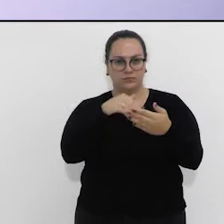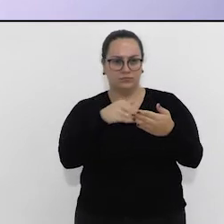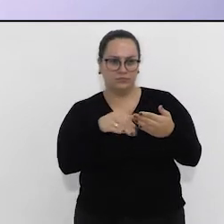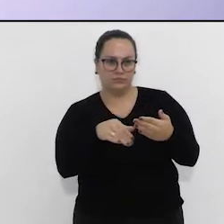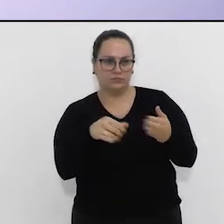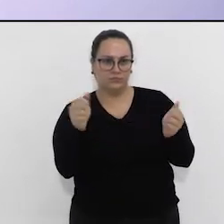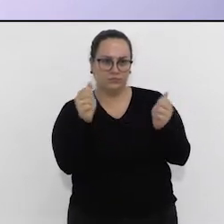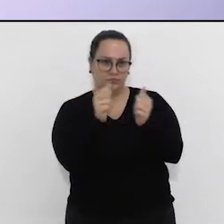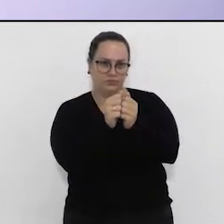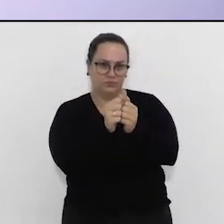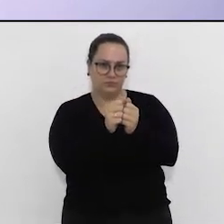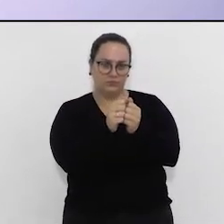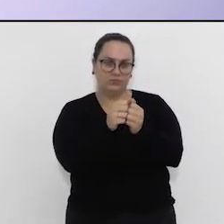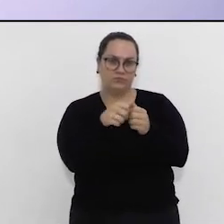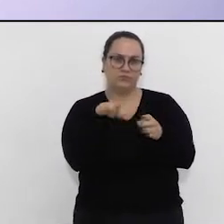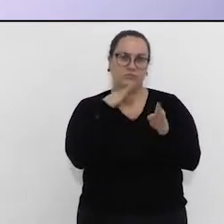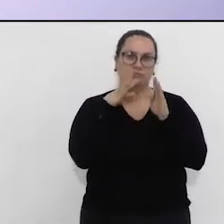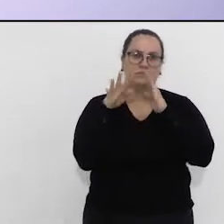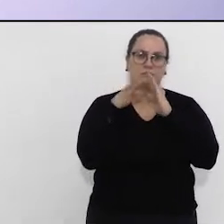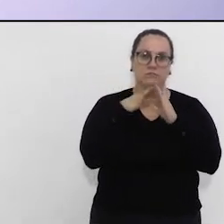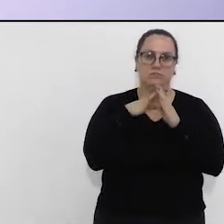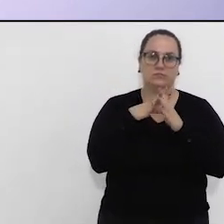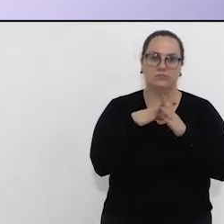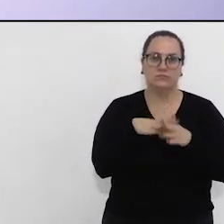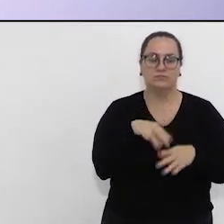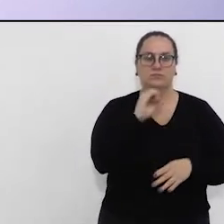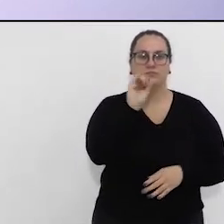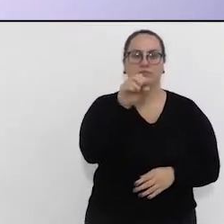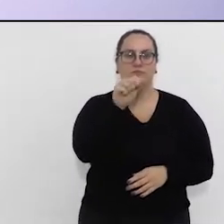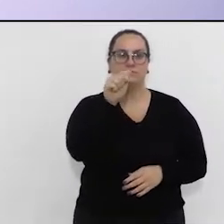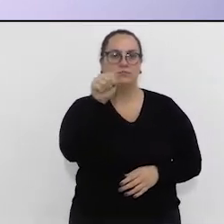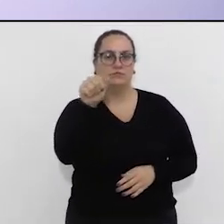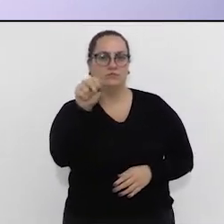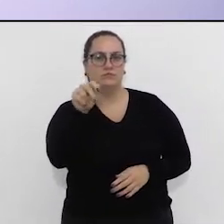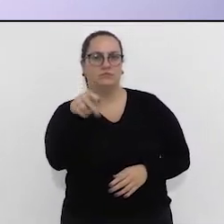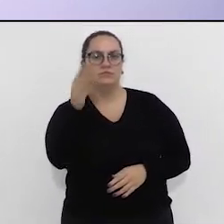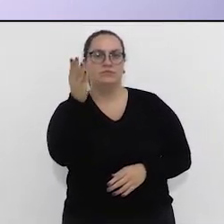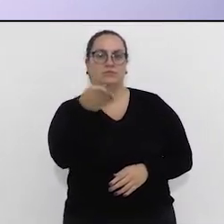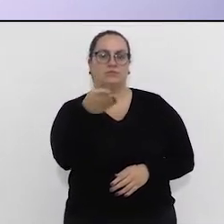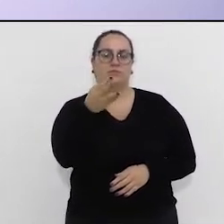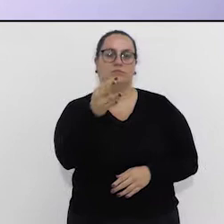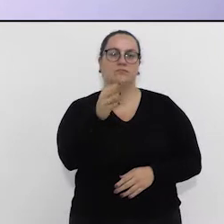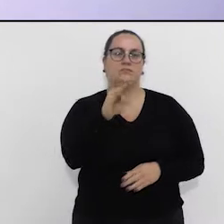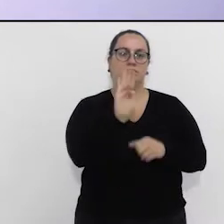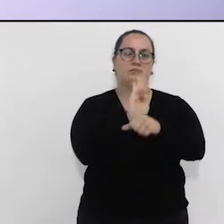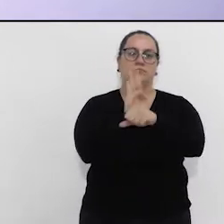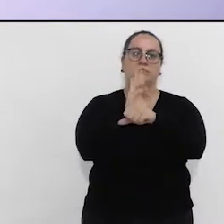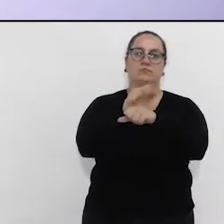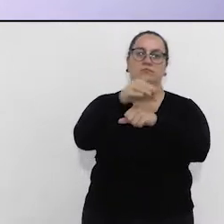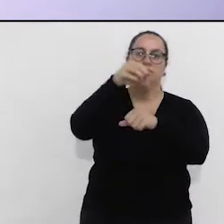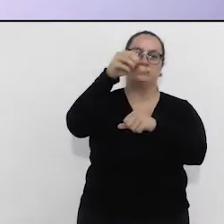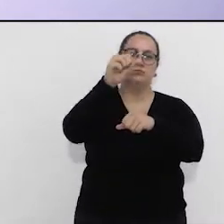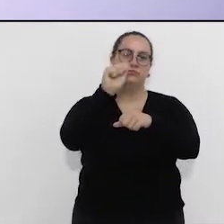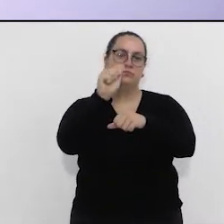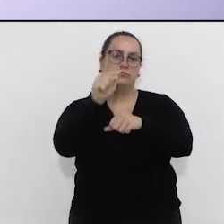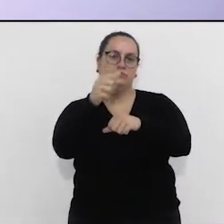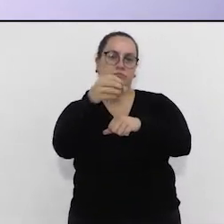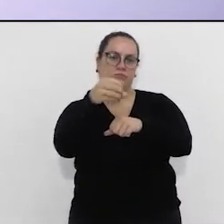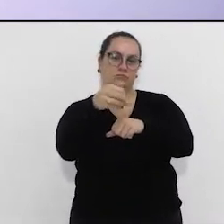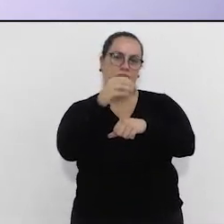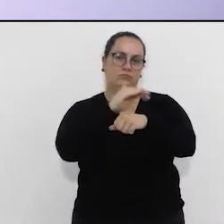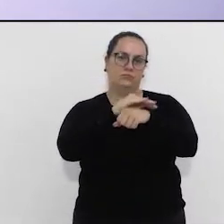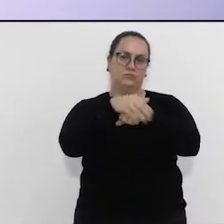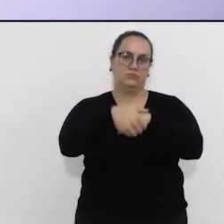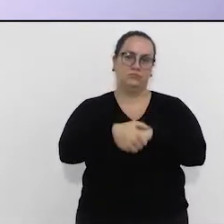entrevistas juntamente com as nossas redes sociais pela Jovem Pan parte da 7:30 da manhã e pela do Vale TV a partir das